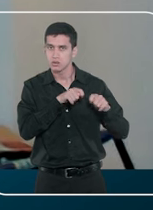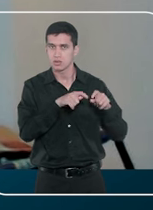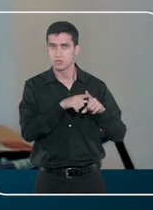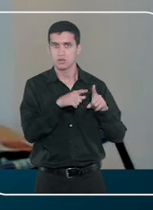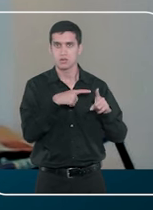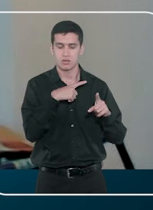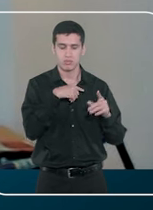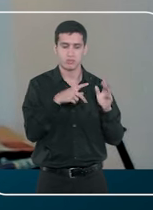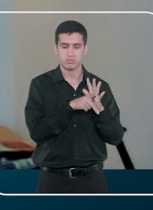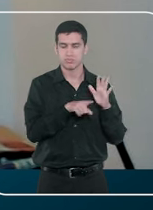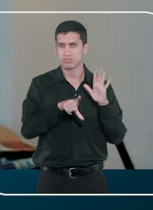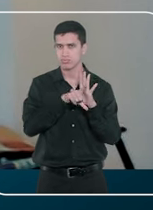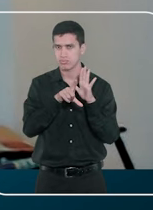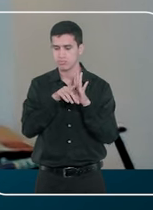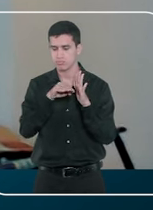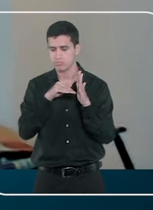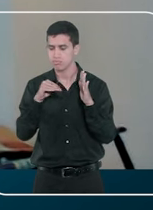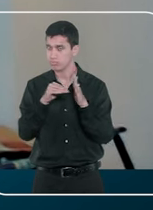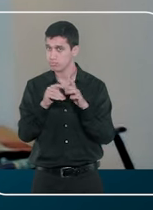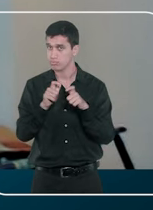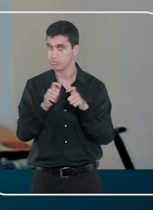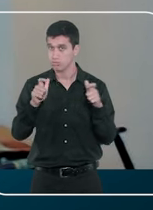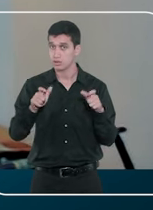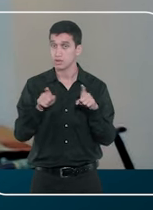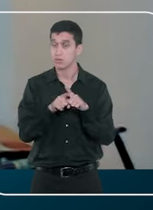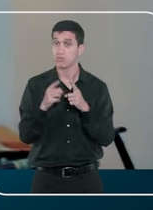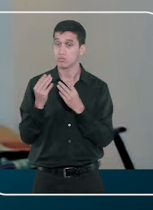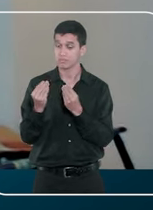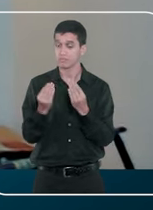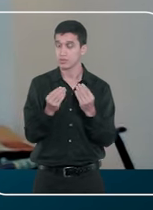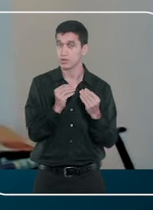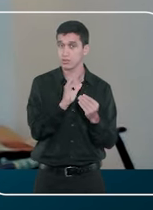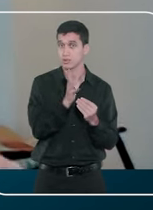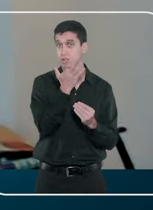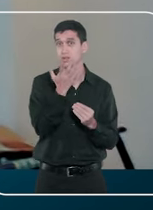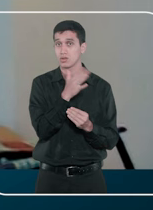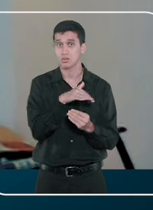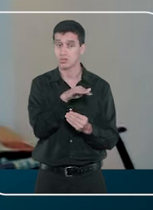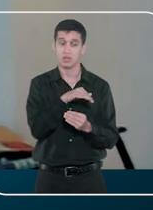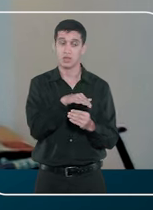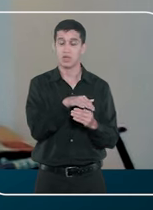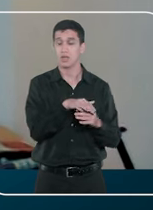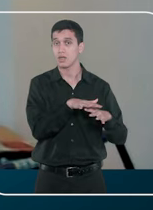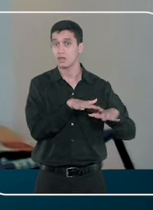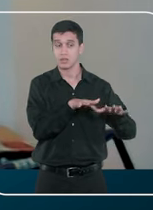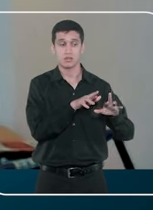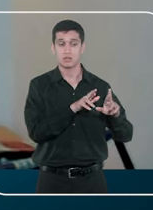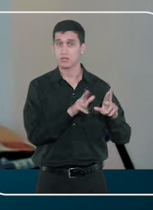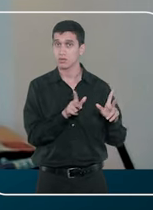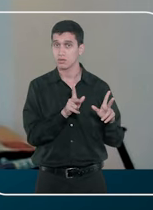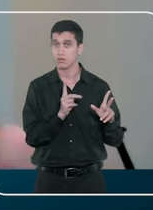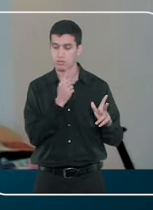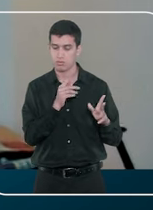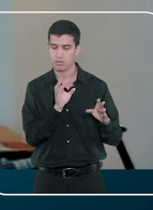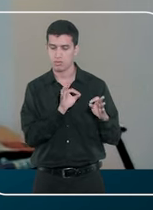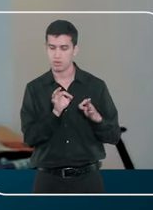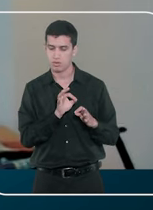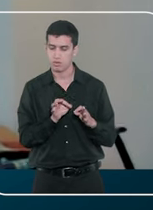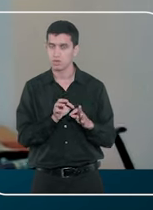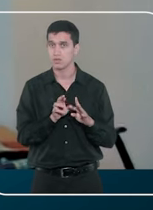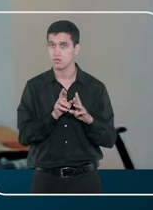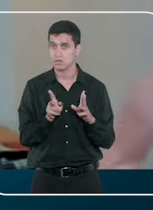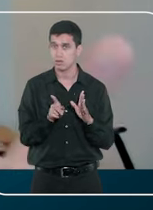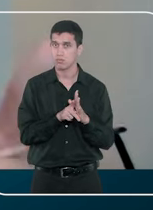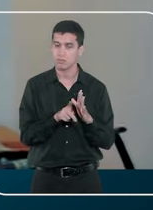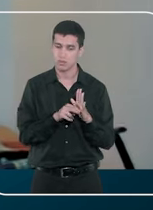da própria legislação de uma maneira geral, e o que muitas vezes acontece são esses âmbitos distintos, que nós tratamos separadamente